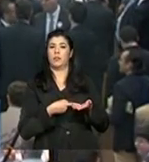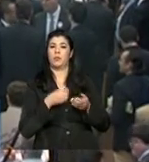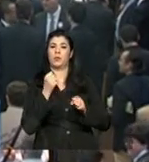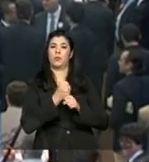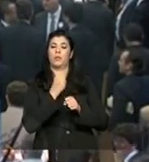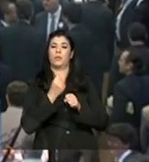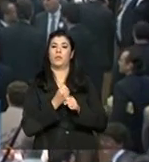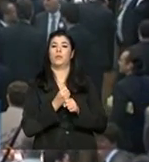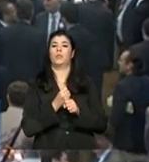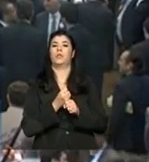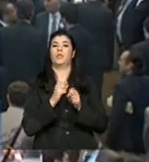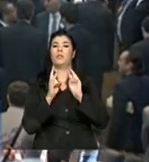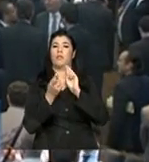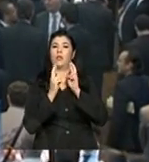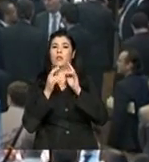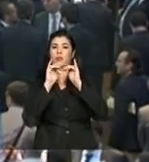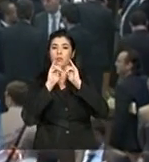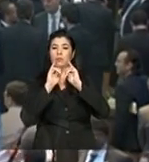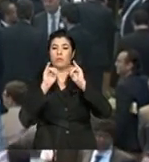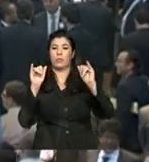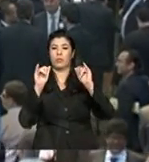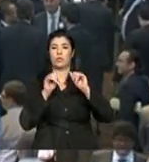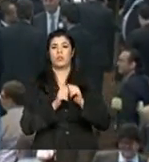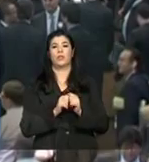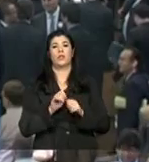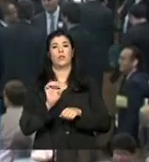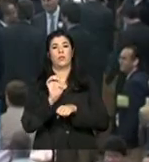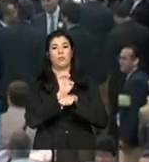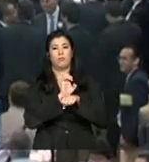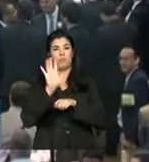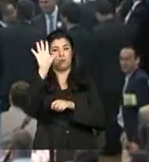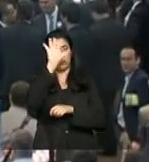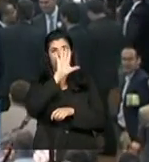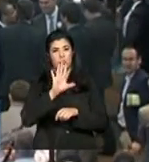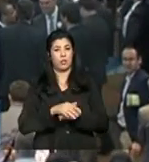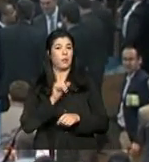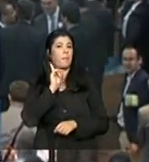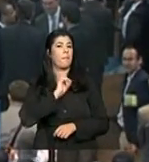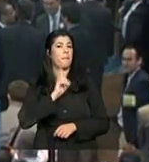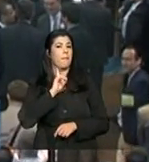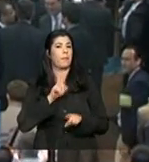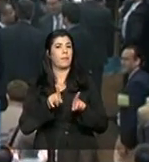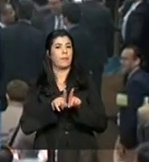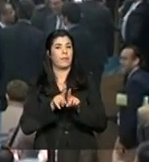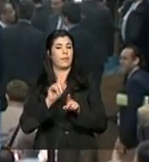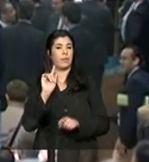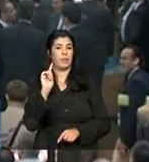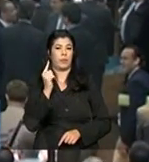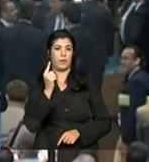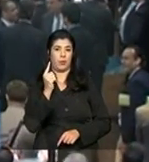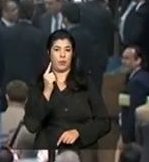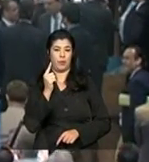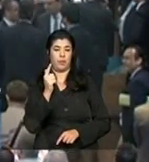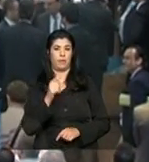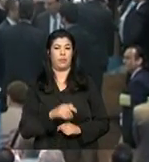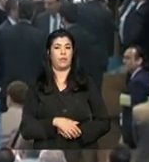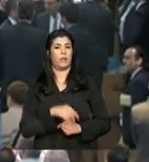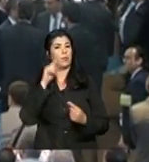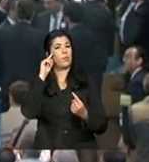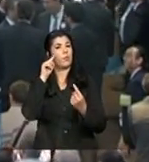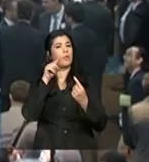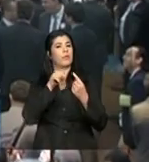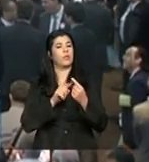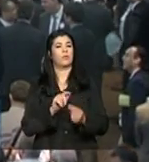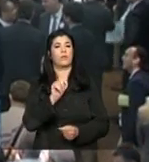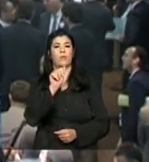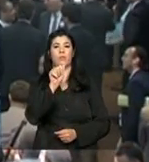de transmissão entre os estados de Minas Gerais e Goiás. É um lote que prevê a construção de